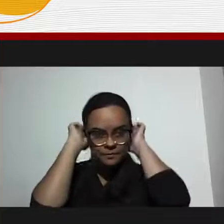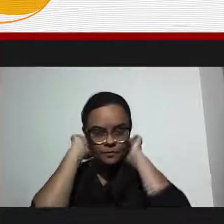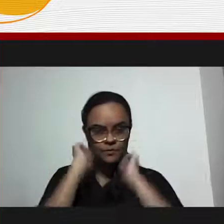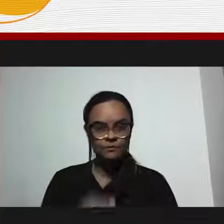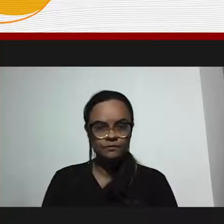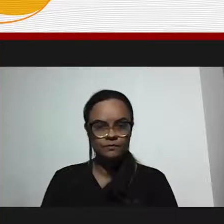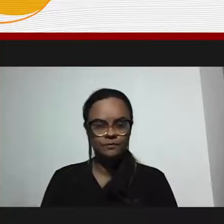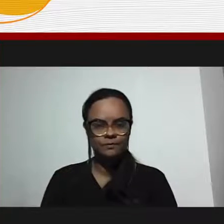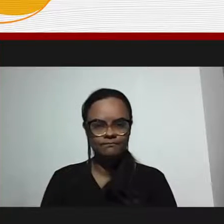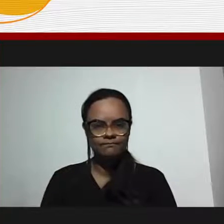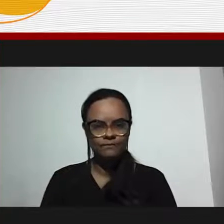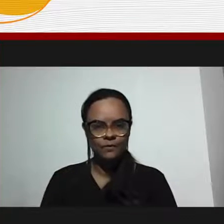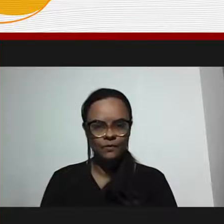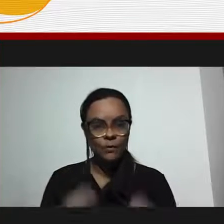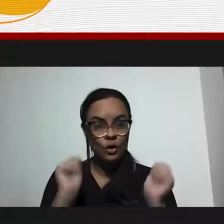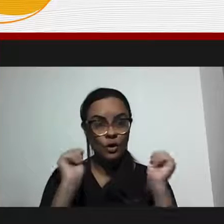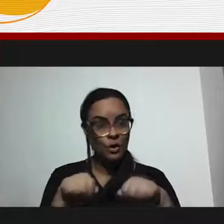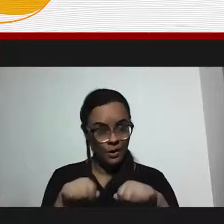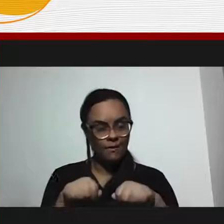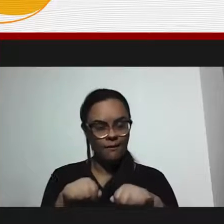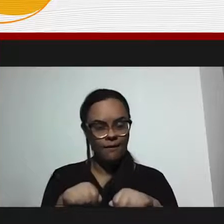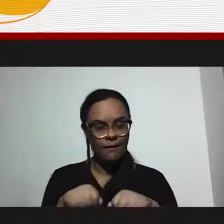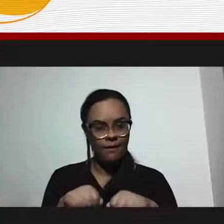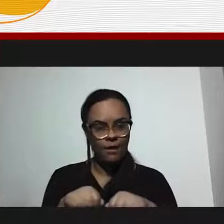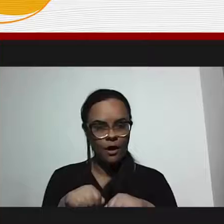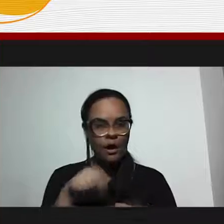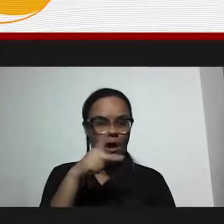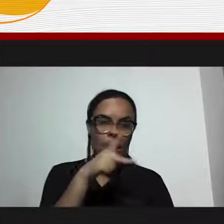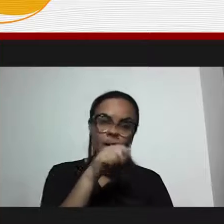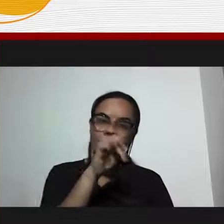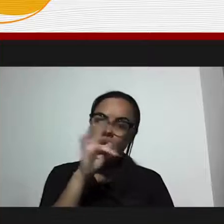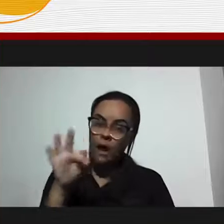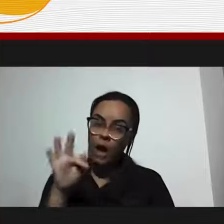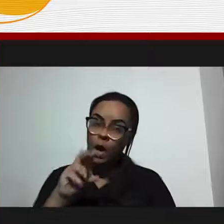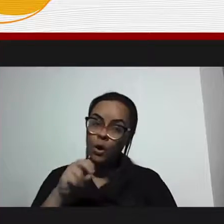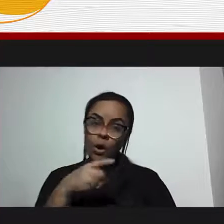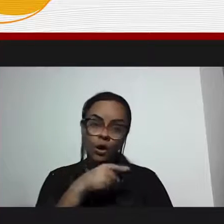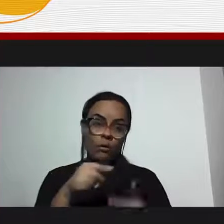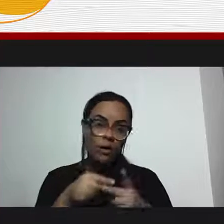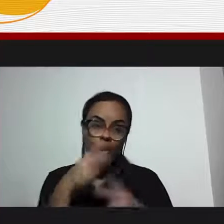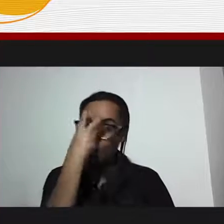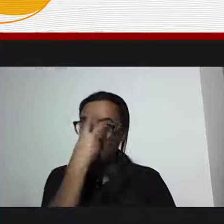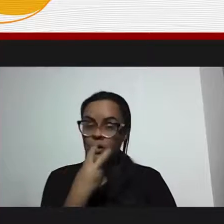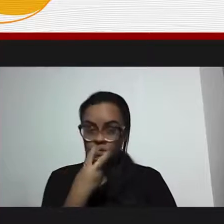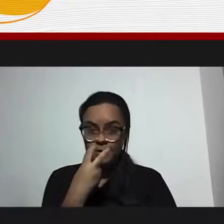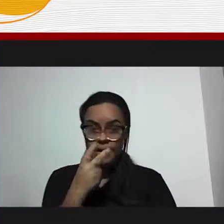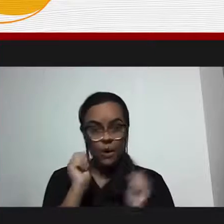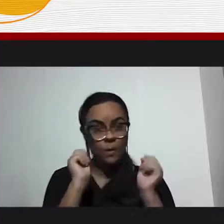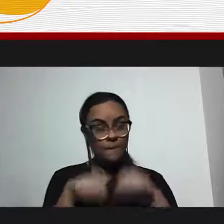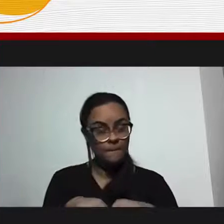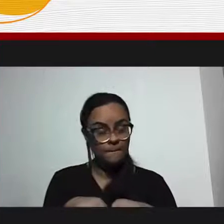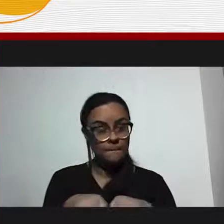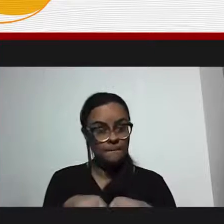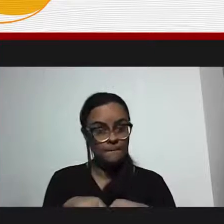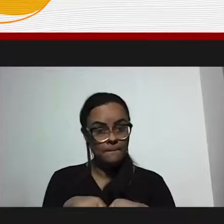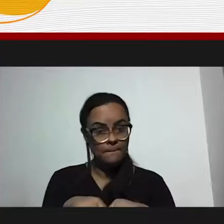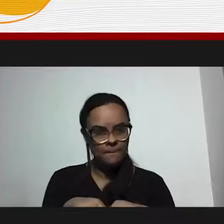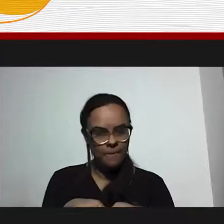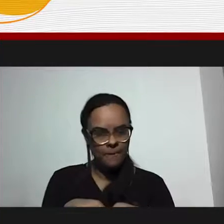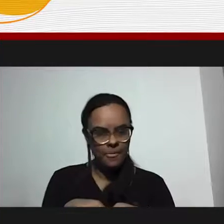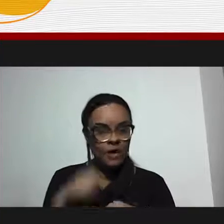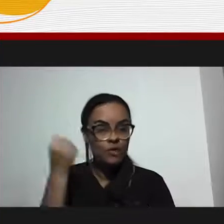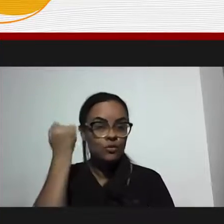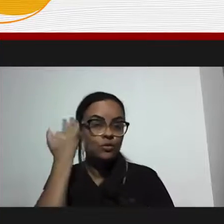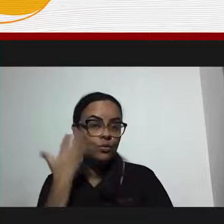guia. Você pode fazer o download dele em PDF ou, para você que é cego, pode fazer o download do